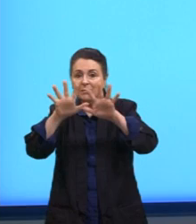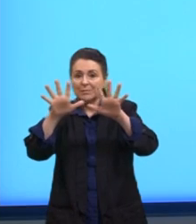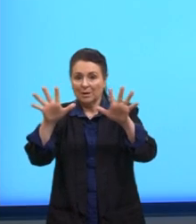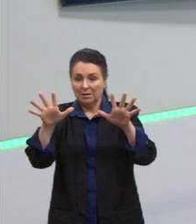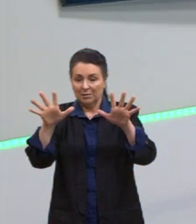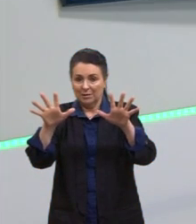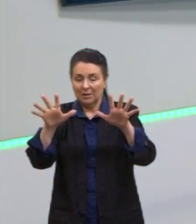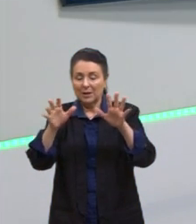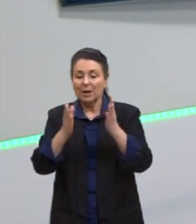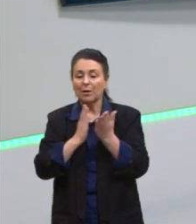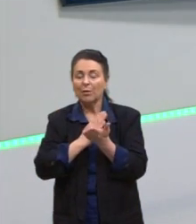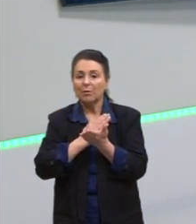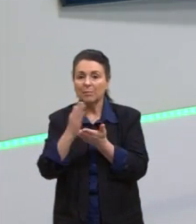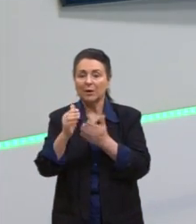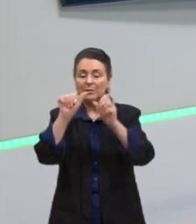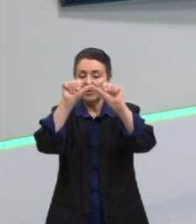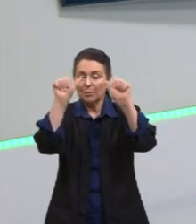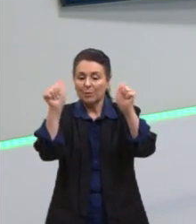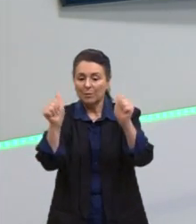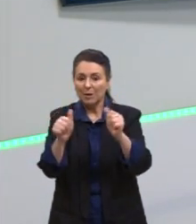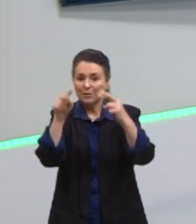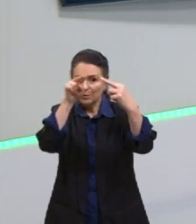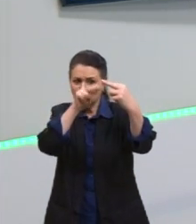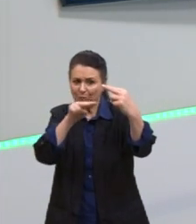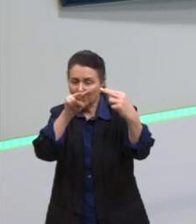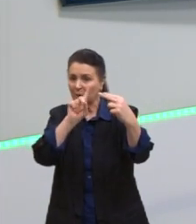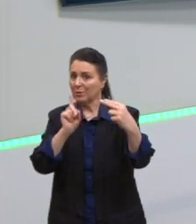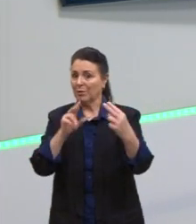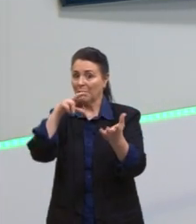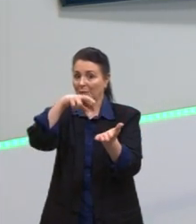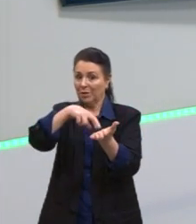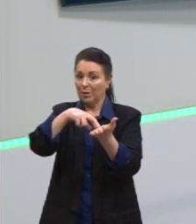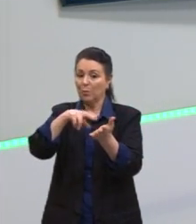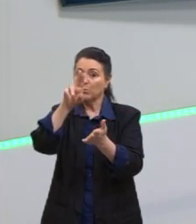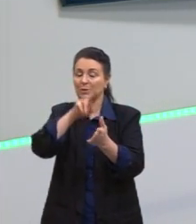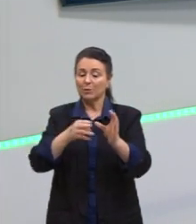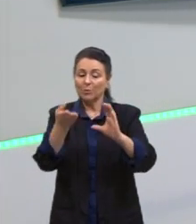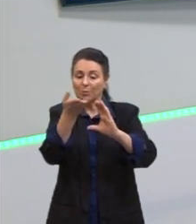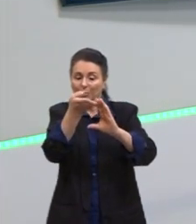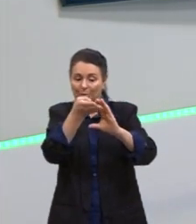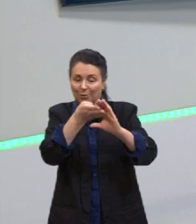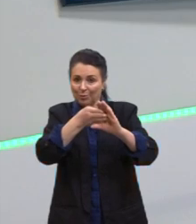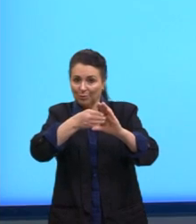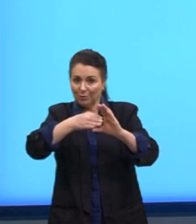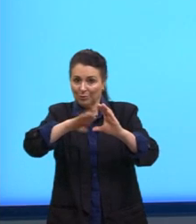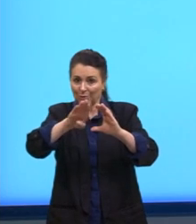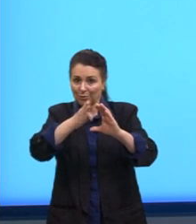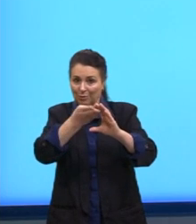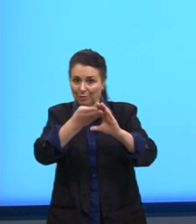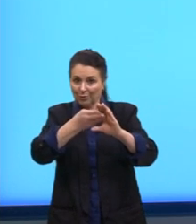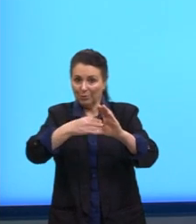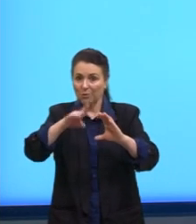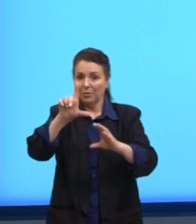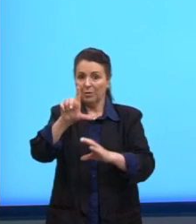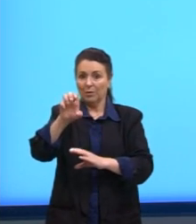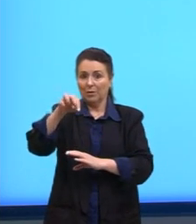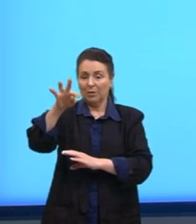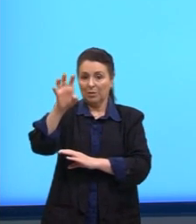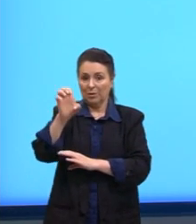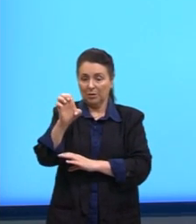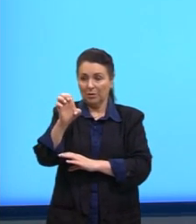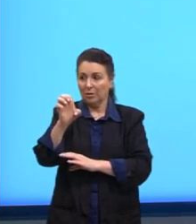virtuais a gente não consegue formar uma imagem real com essa lente Lembrando que a formação de imagens reais